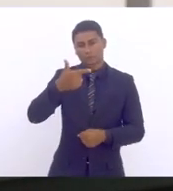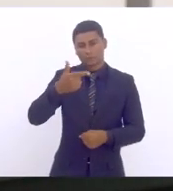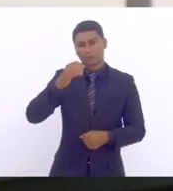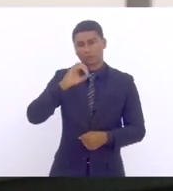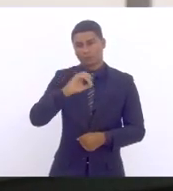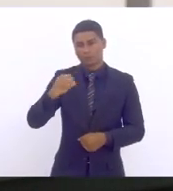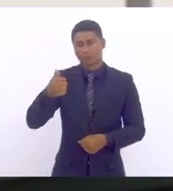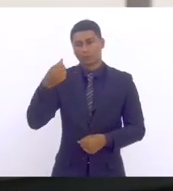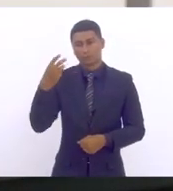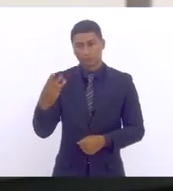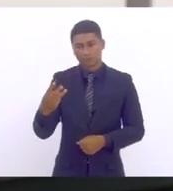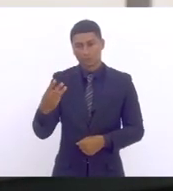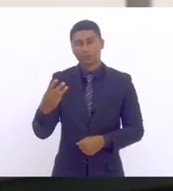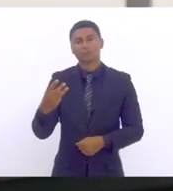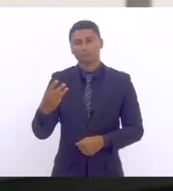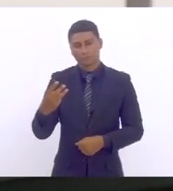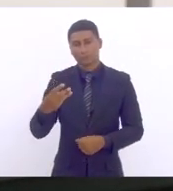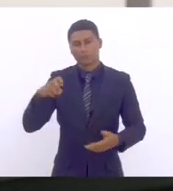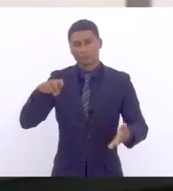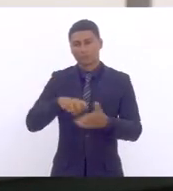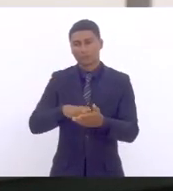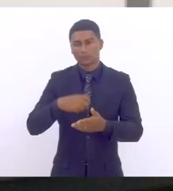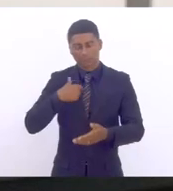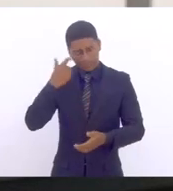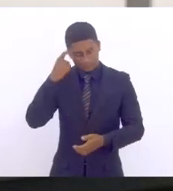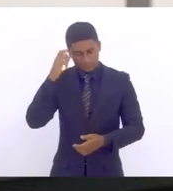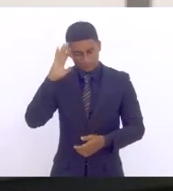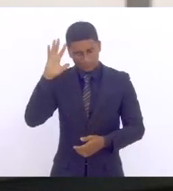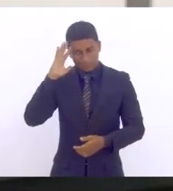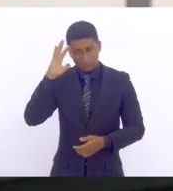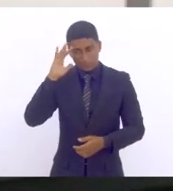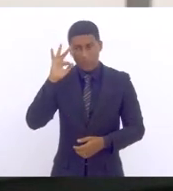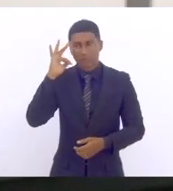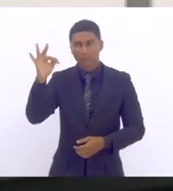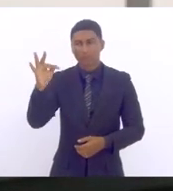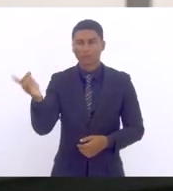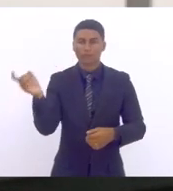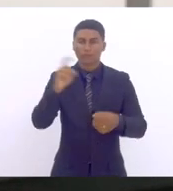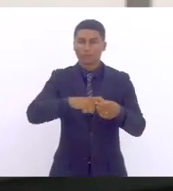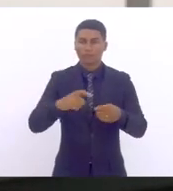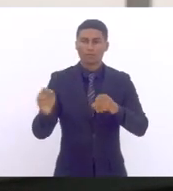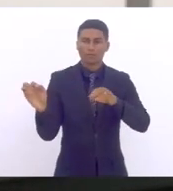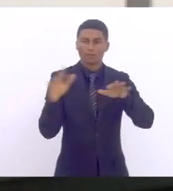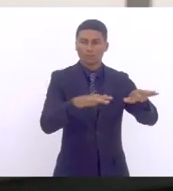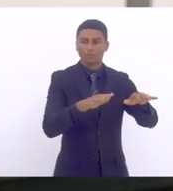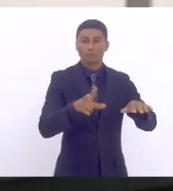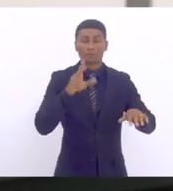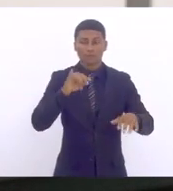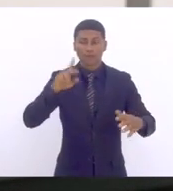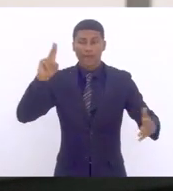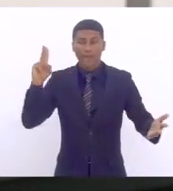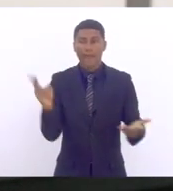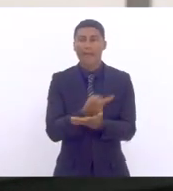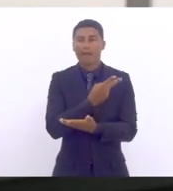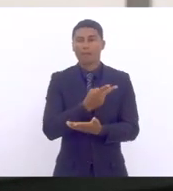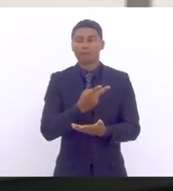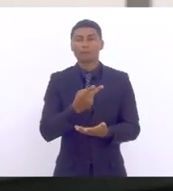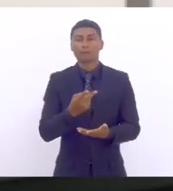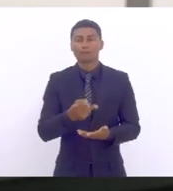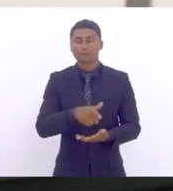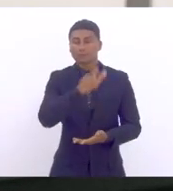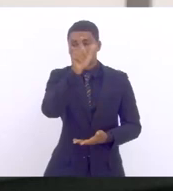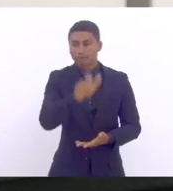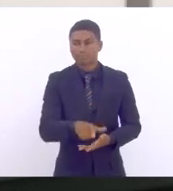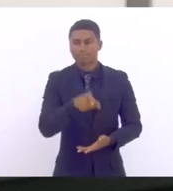2013. O meu maior sonho é voltar com a minha torcida organizada. E que futuramente, se a gente cometer algum erro ou alguém cometer um erro, que seja punido no